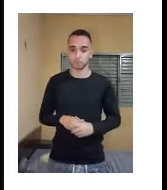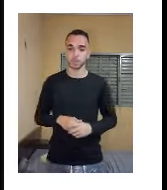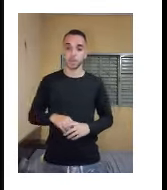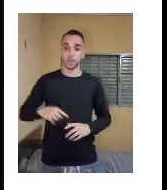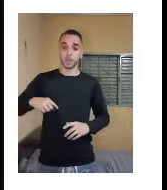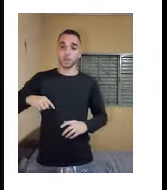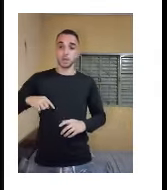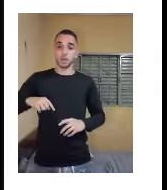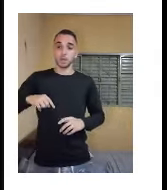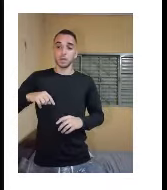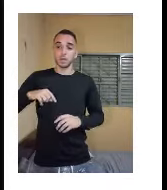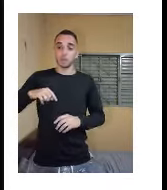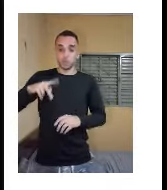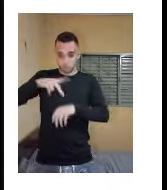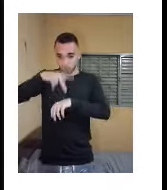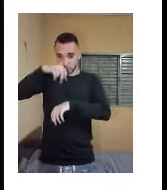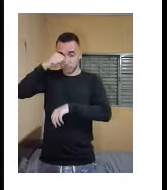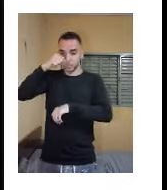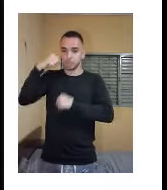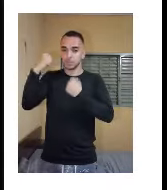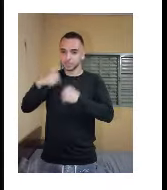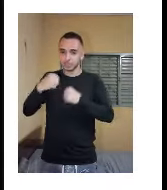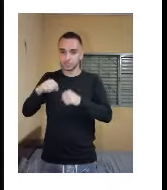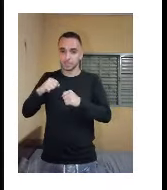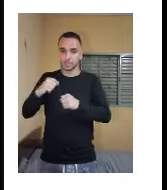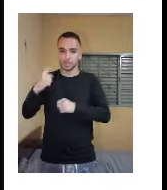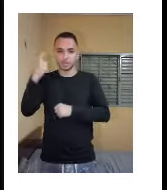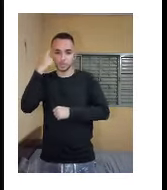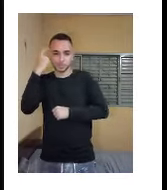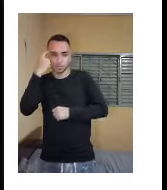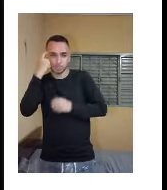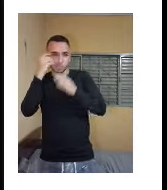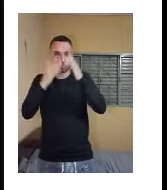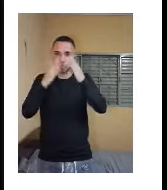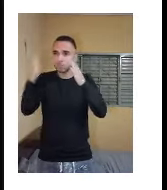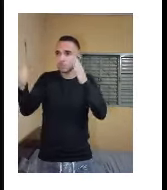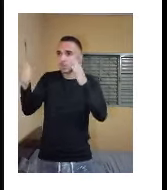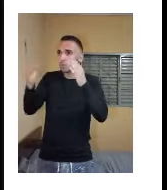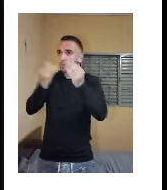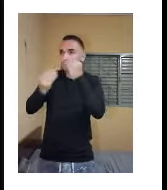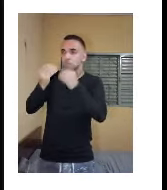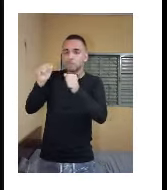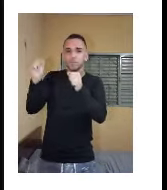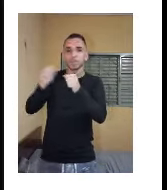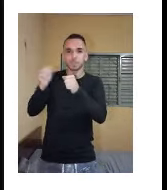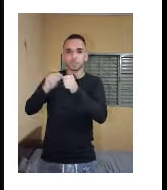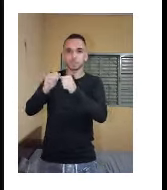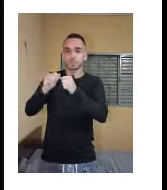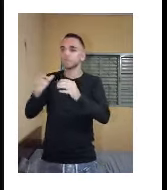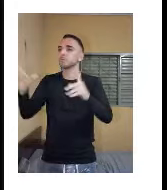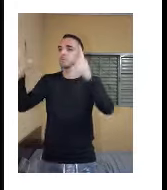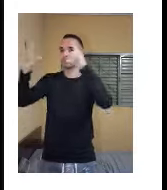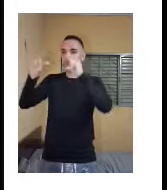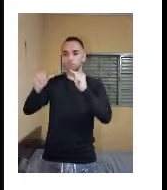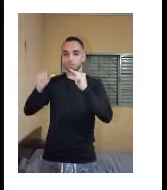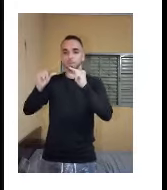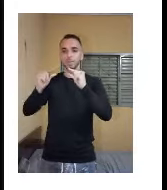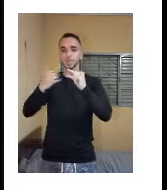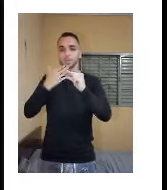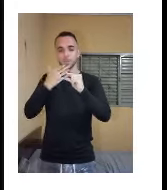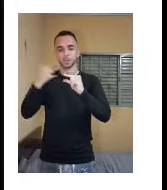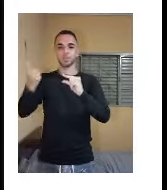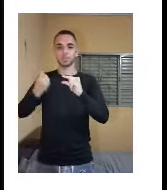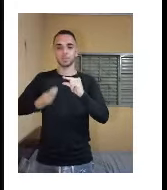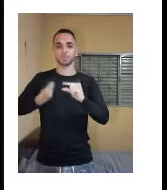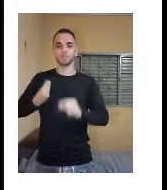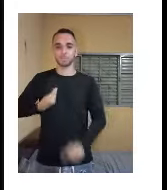ambiciosas das reduções das suas emissões, porém, a gente ainda tem uma esperança,